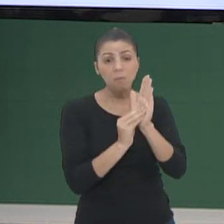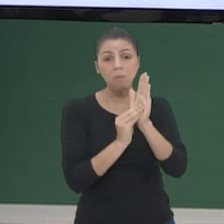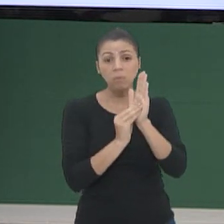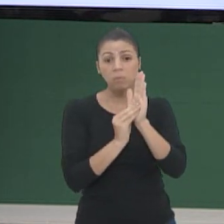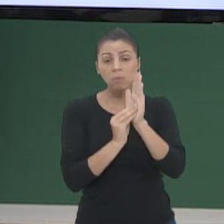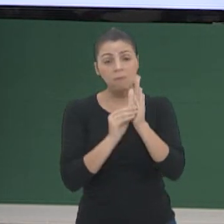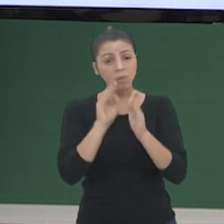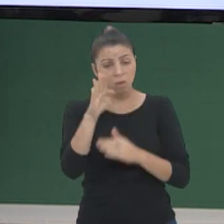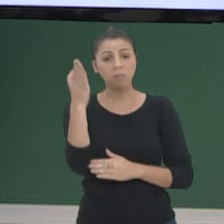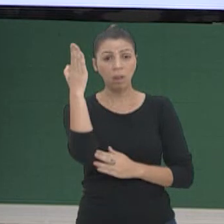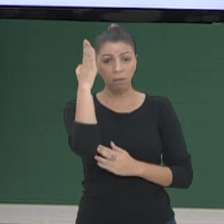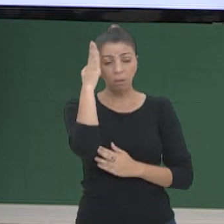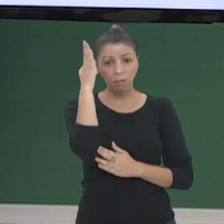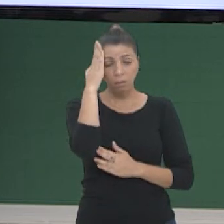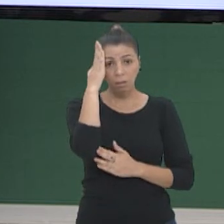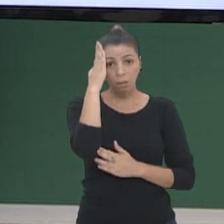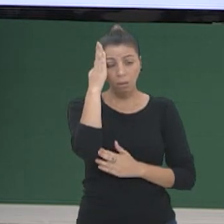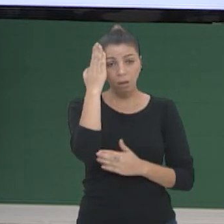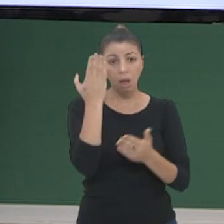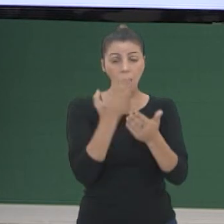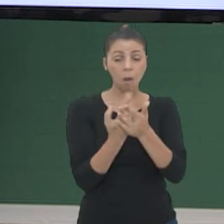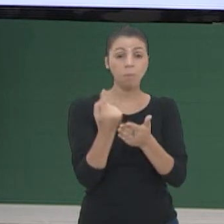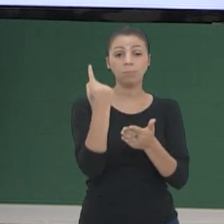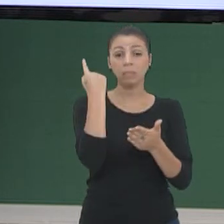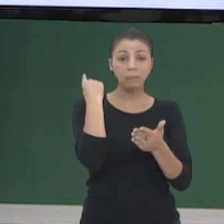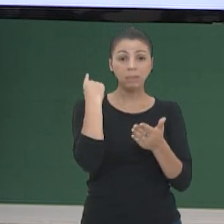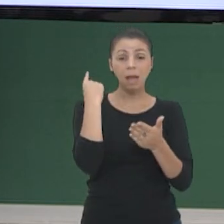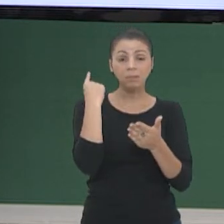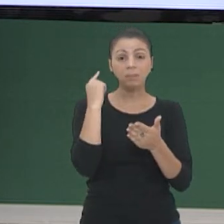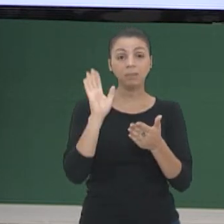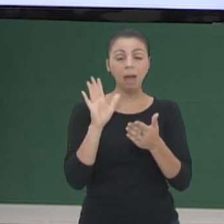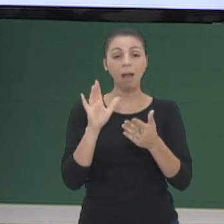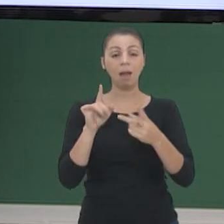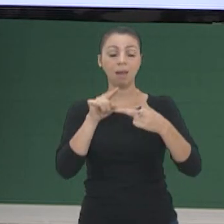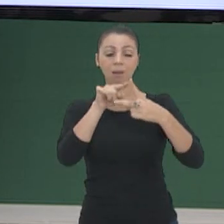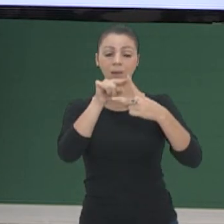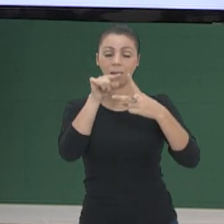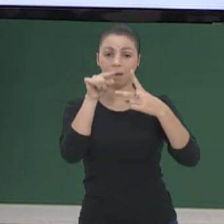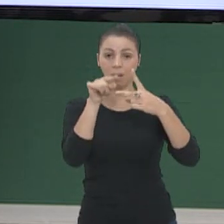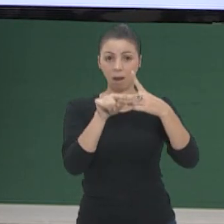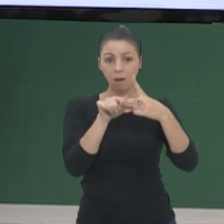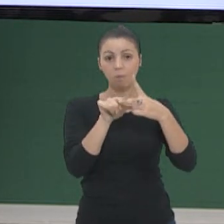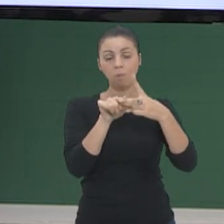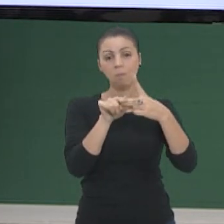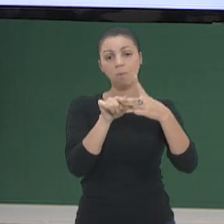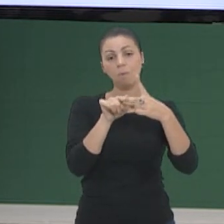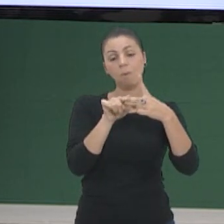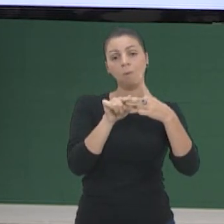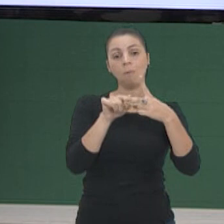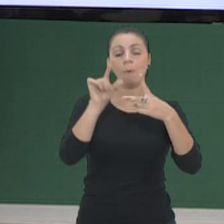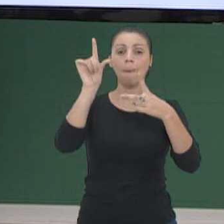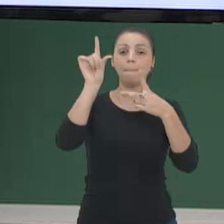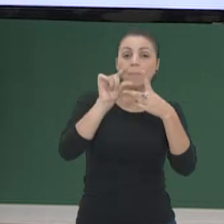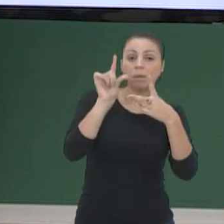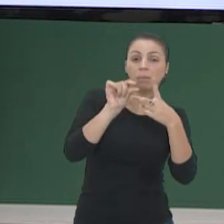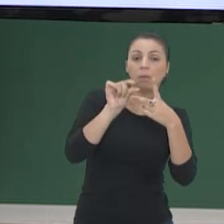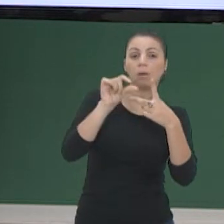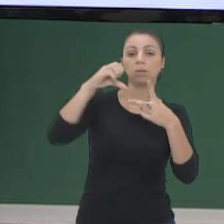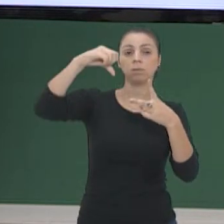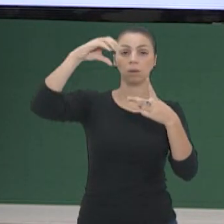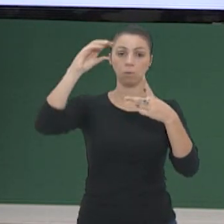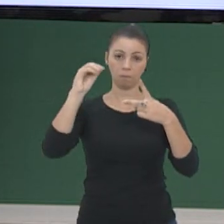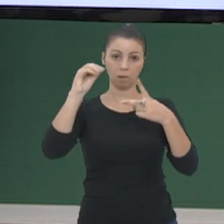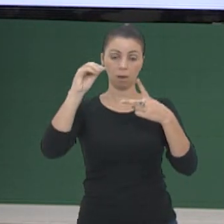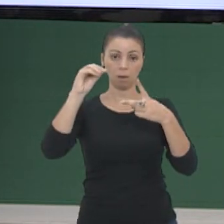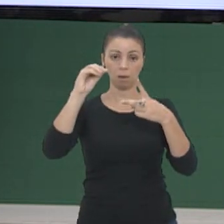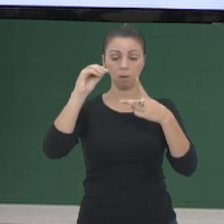em ângulos, apenas ângulos. Nós não havíamos falado ainda em triângulo. Nós falamos em ângulos menores que 90 graus, nós falamos em